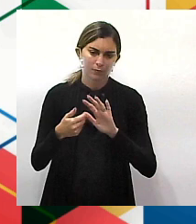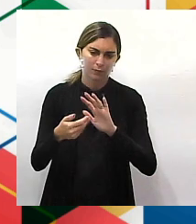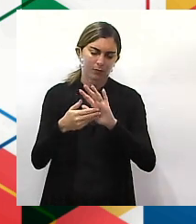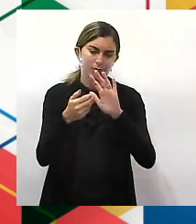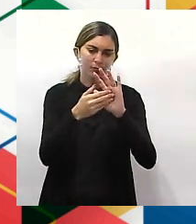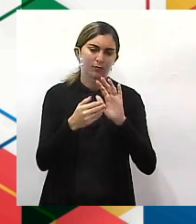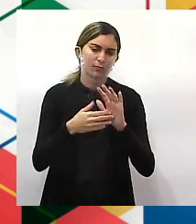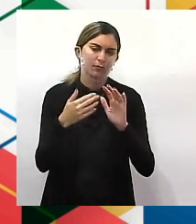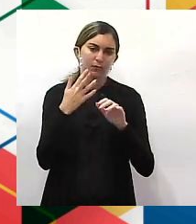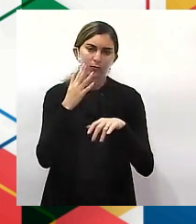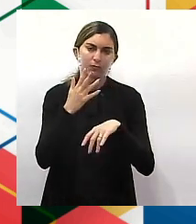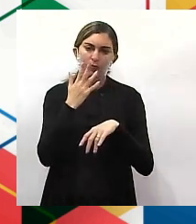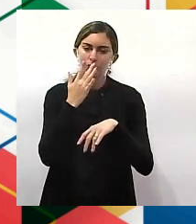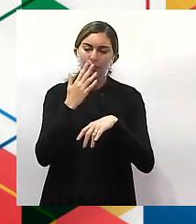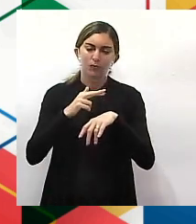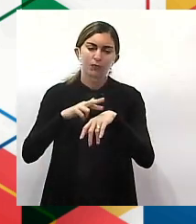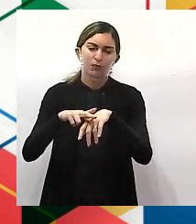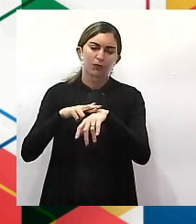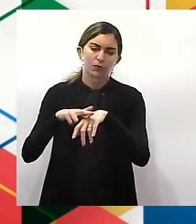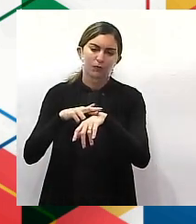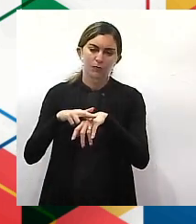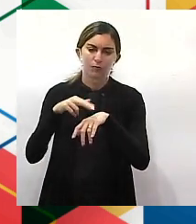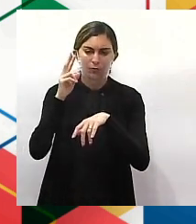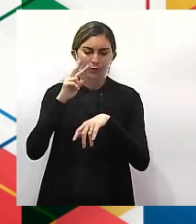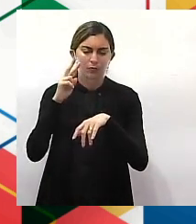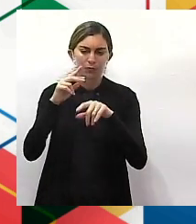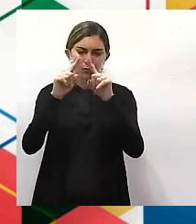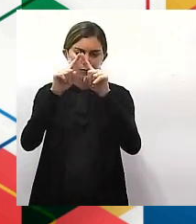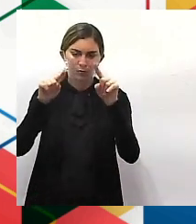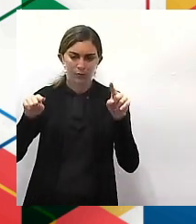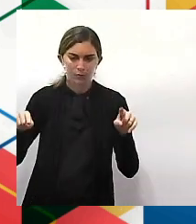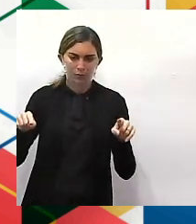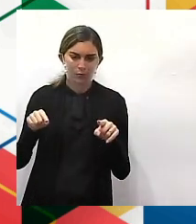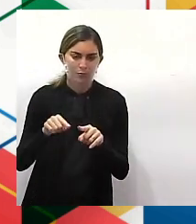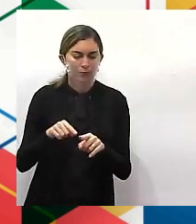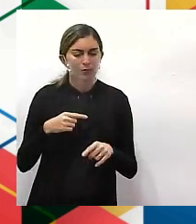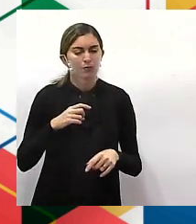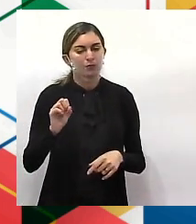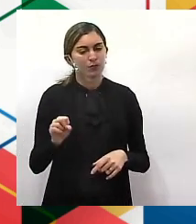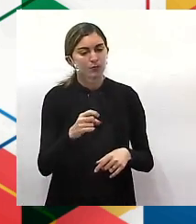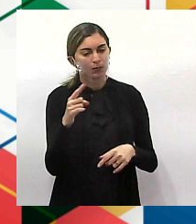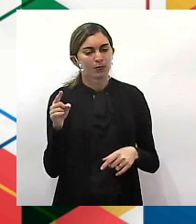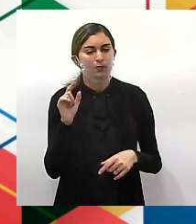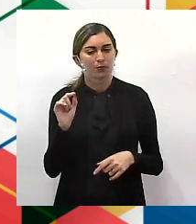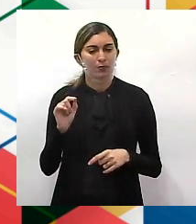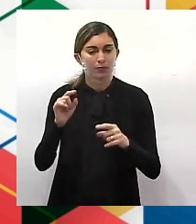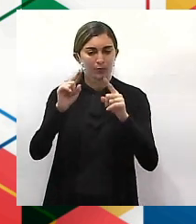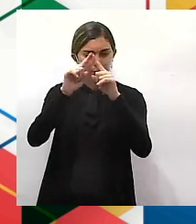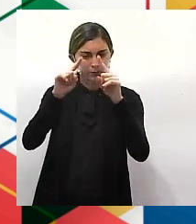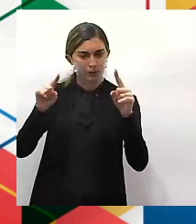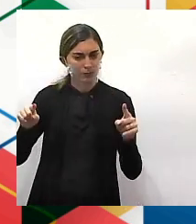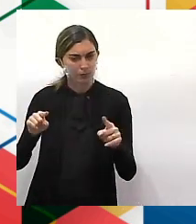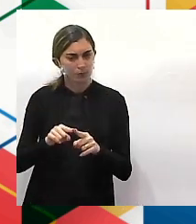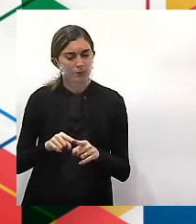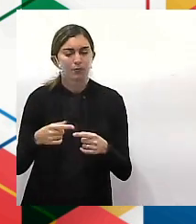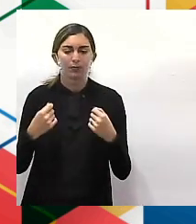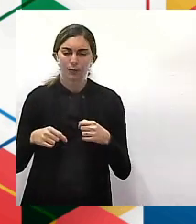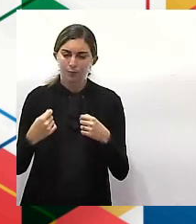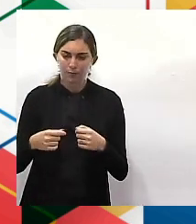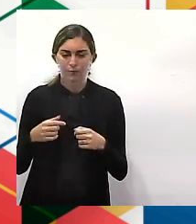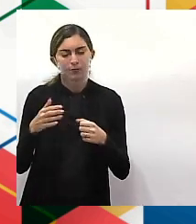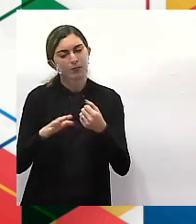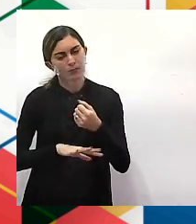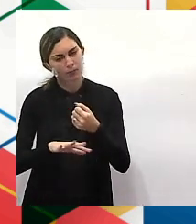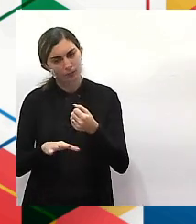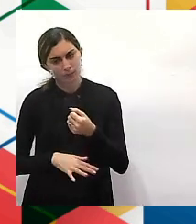que estão pintadas de roxo. E lembrando que as partes pintadas de roxo são triângulos. E aí você tem que pegar a